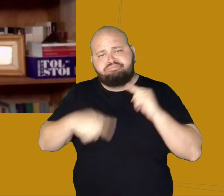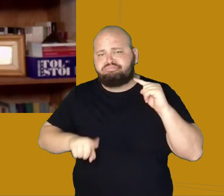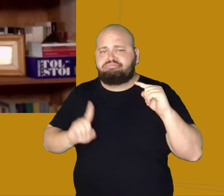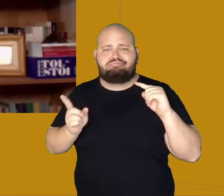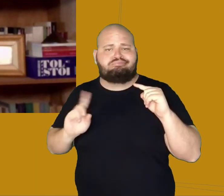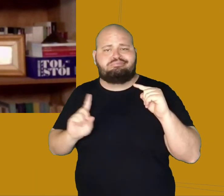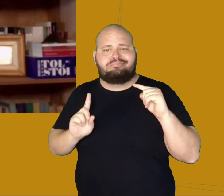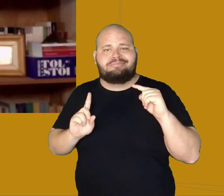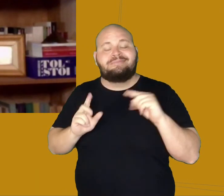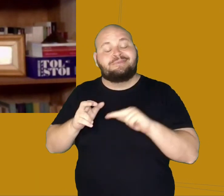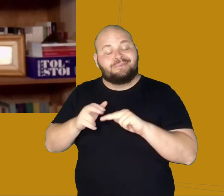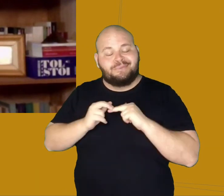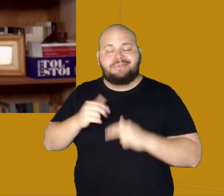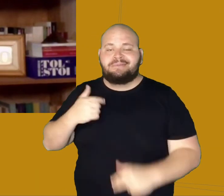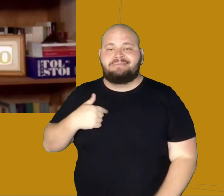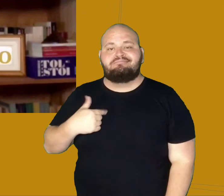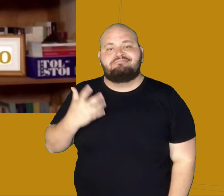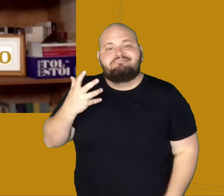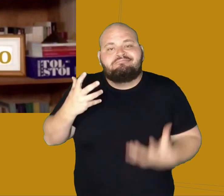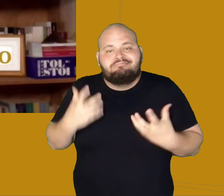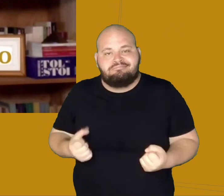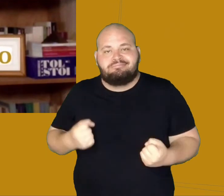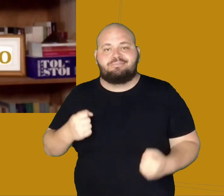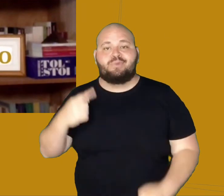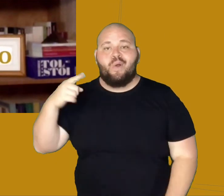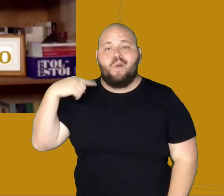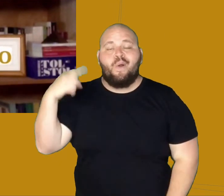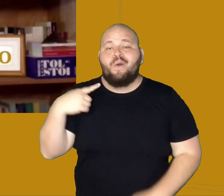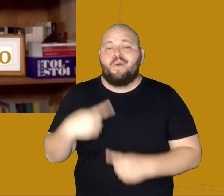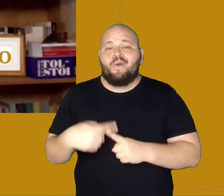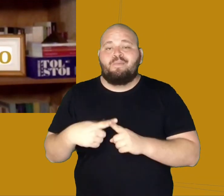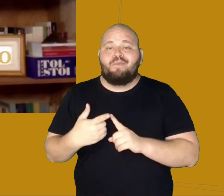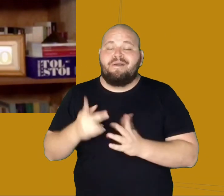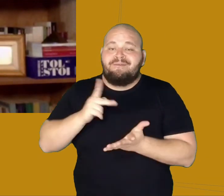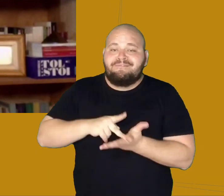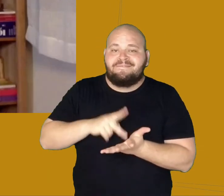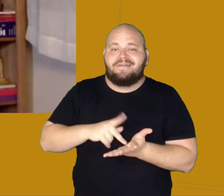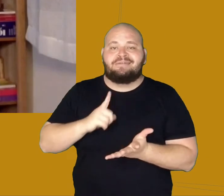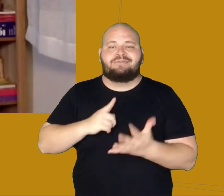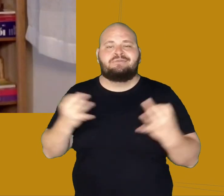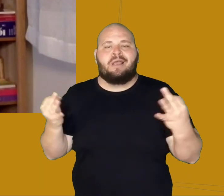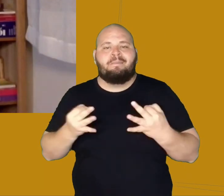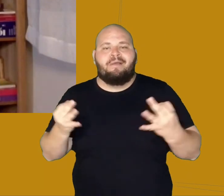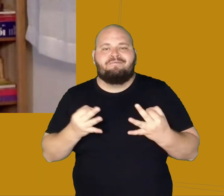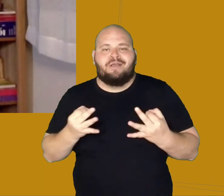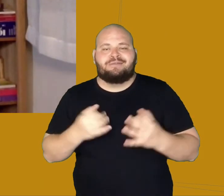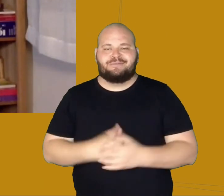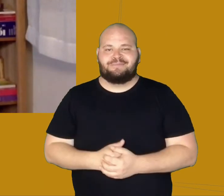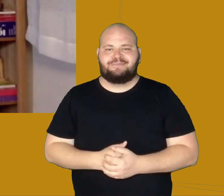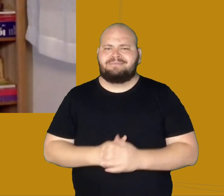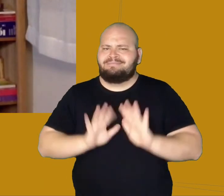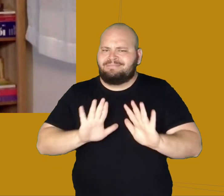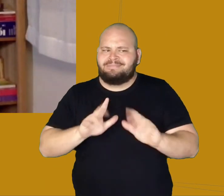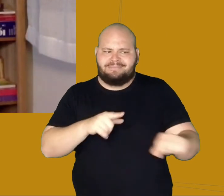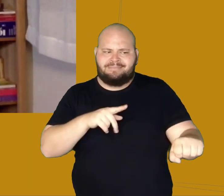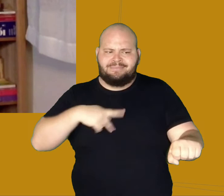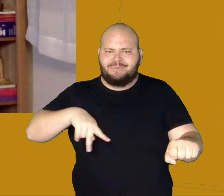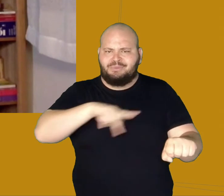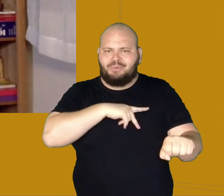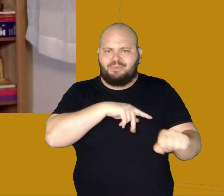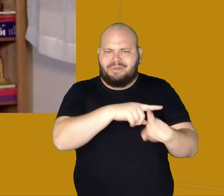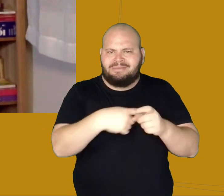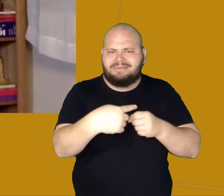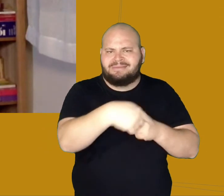restante das pessoas. Assim, ele é louco por ser perfeito. Já a população de Itaguaí passa a vê-lo